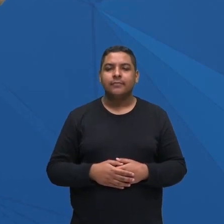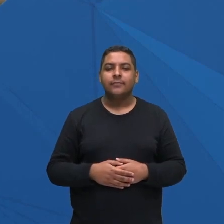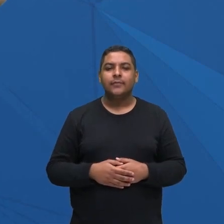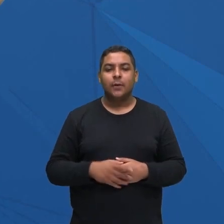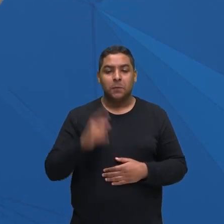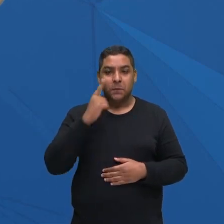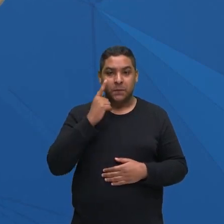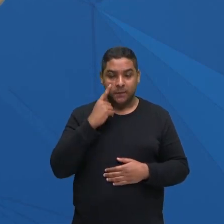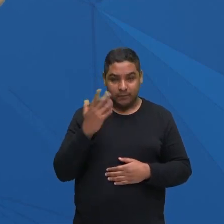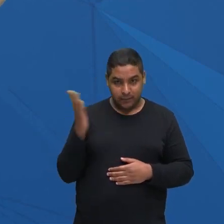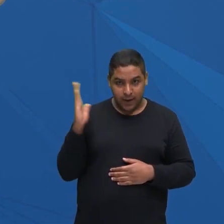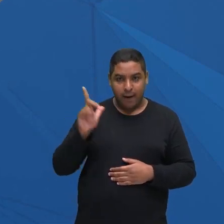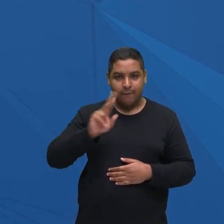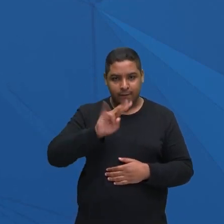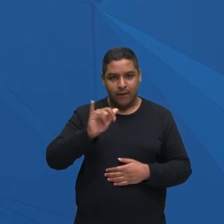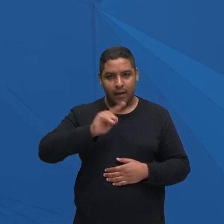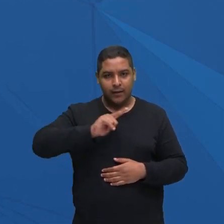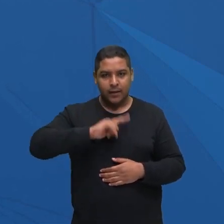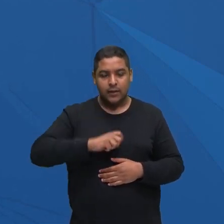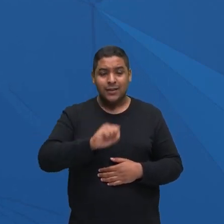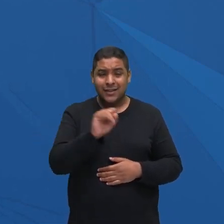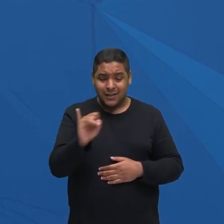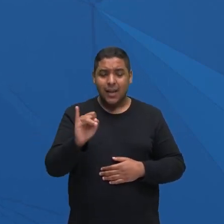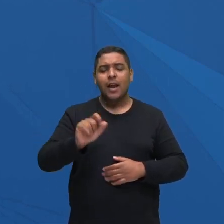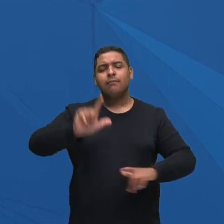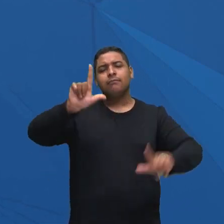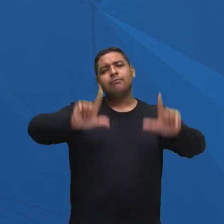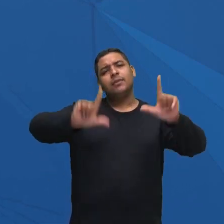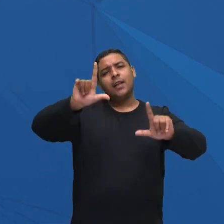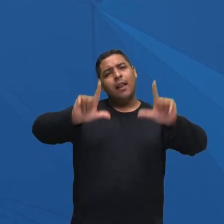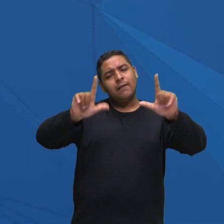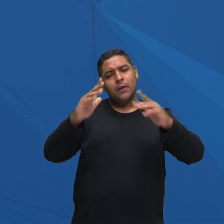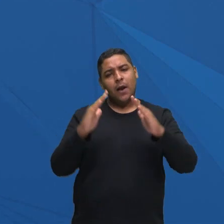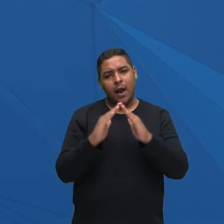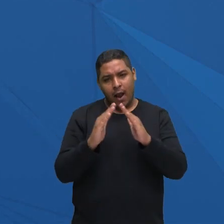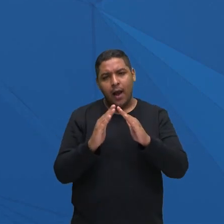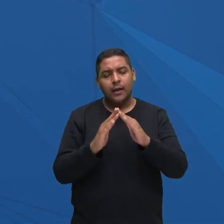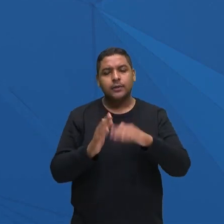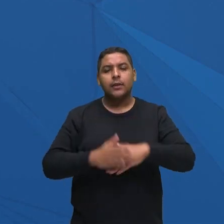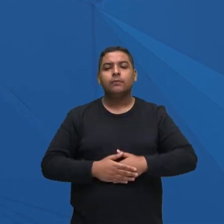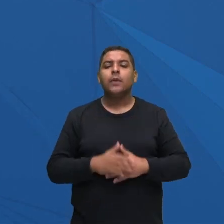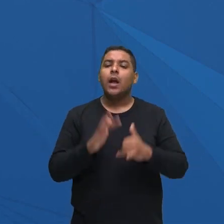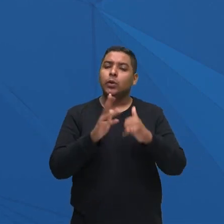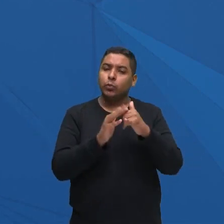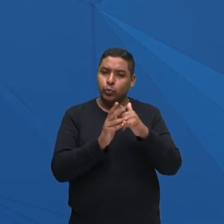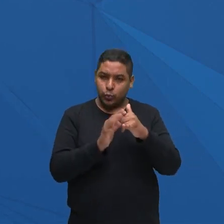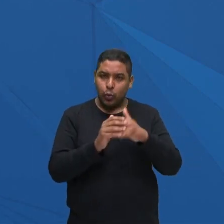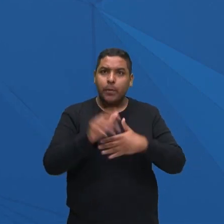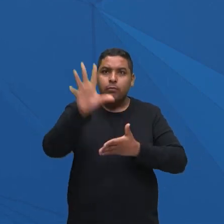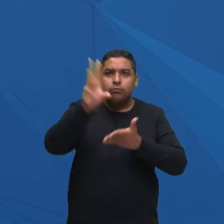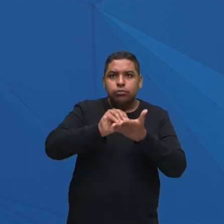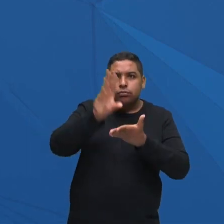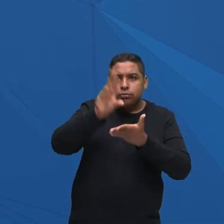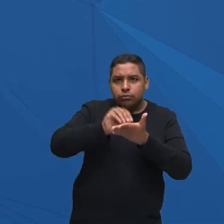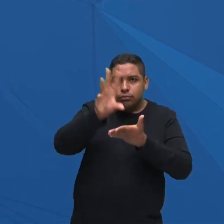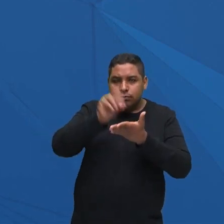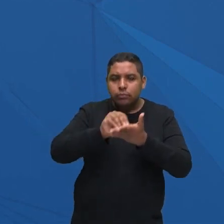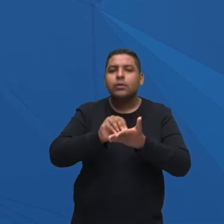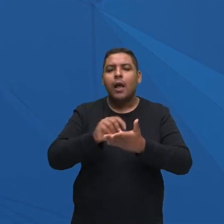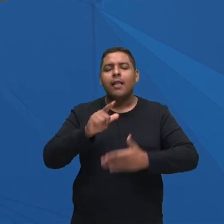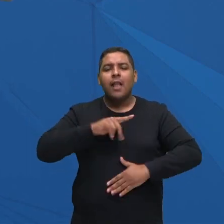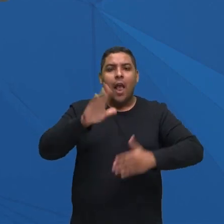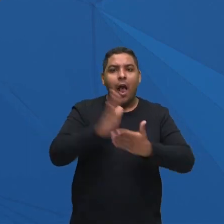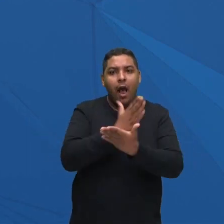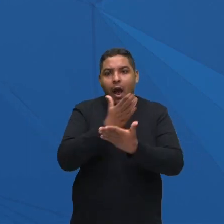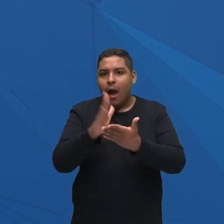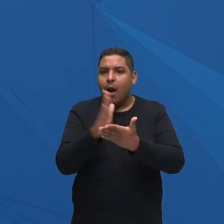vocês. Quem estiver em casa, assistindo pela televisão ou então no nosso canal do YouTube, anota no caderno, porque tem alguns aí